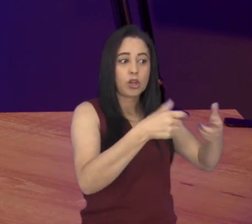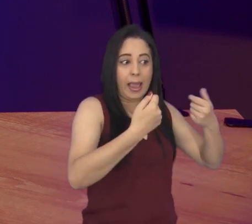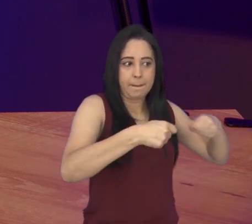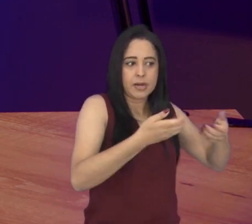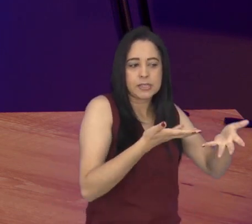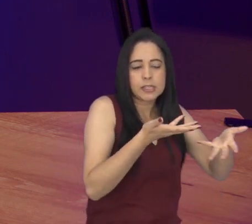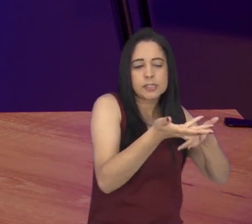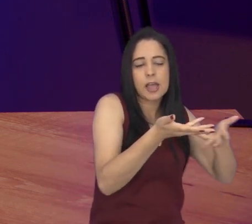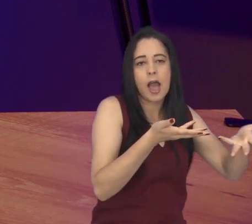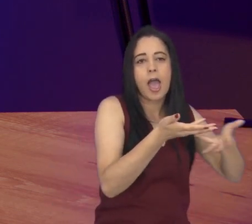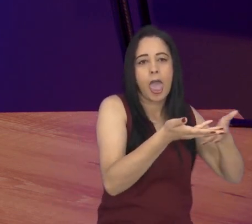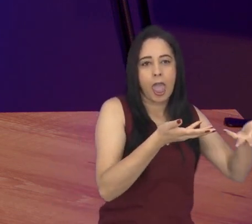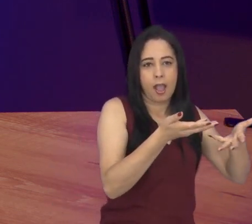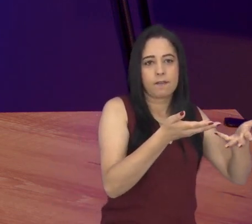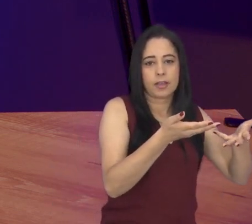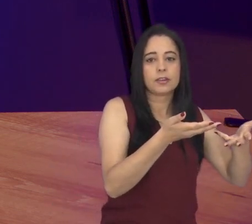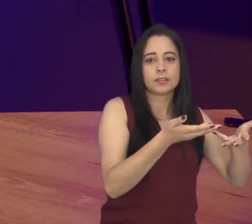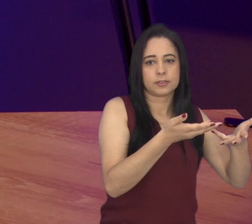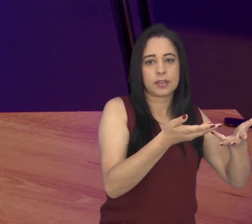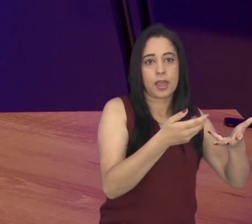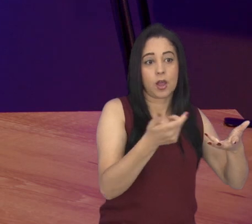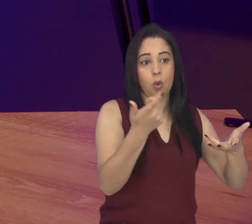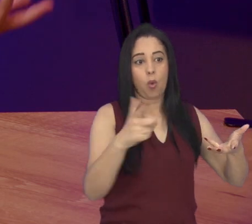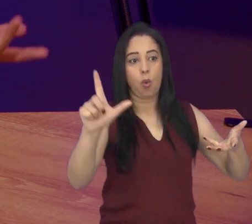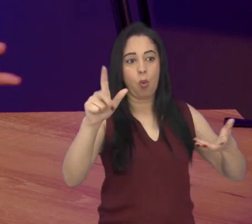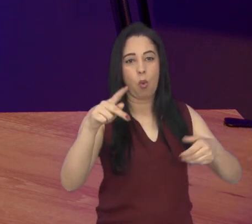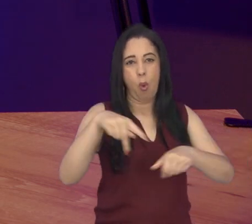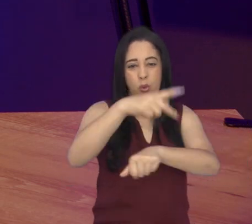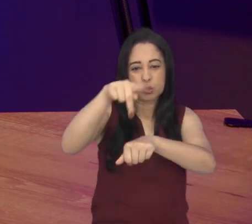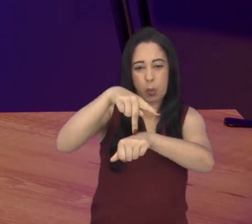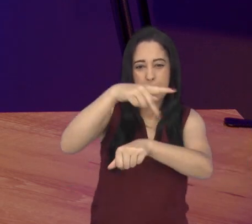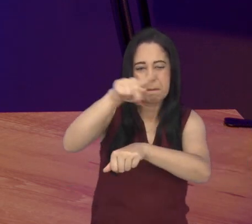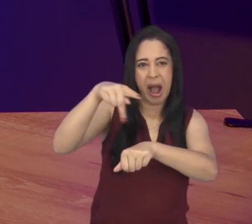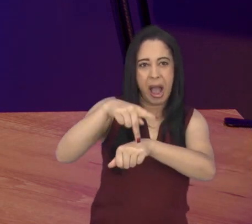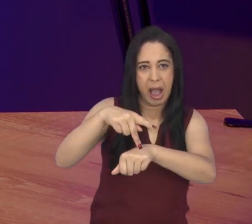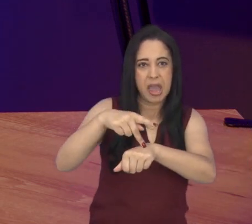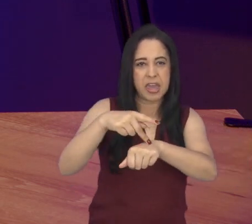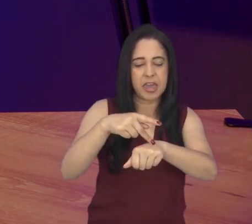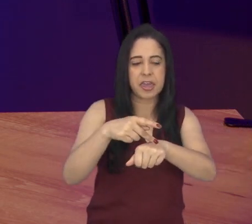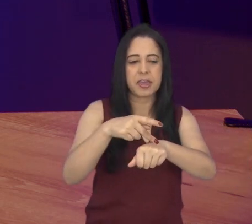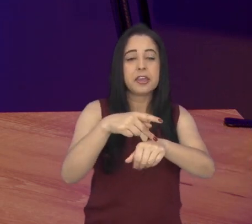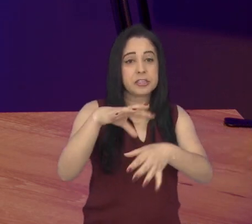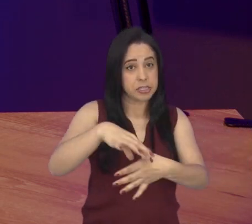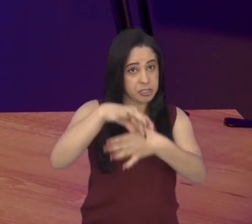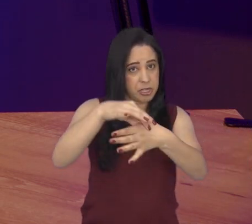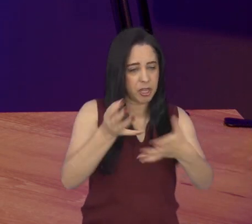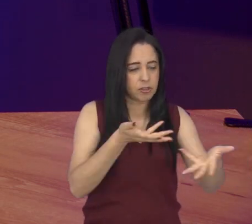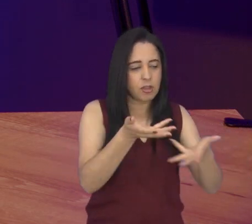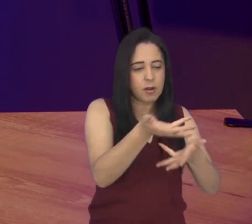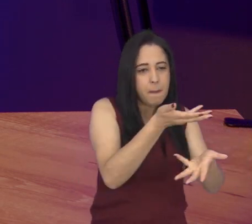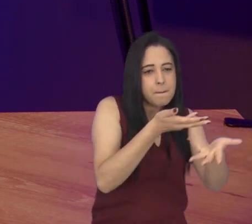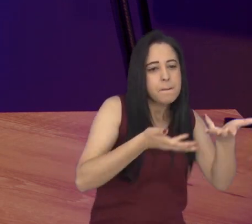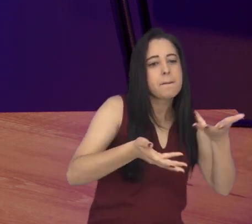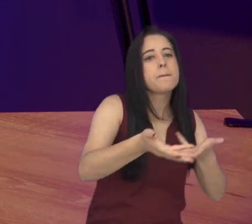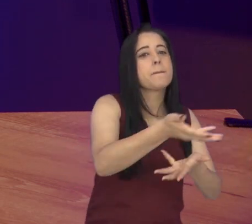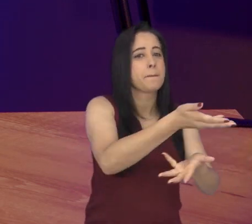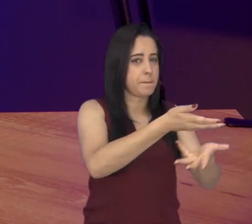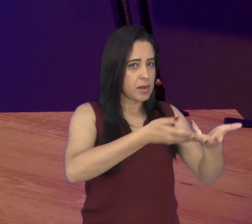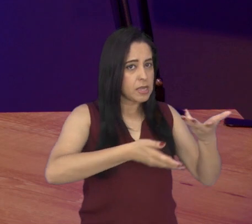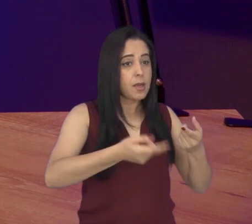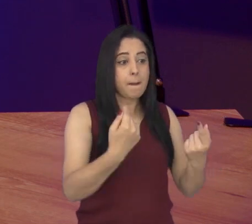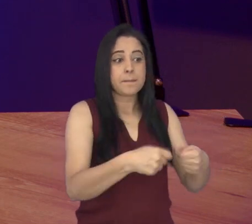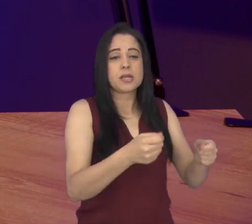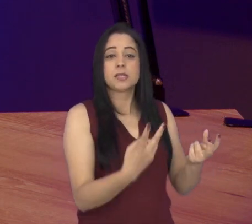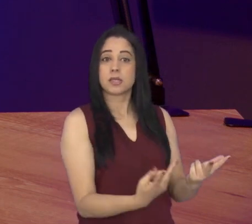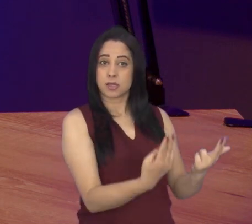de ter, né, então, um bom relacionamento com os outros líderes das outras nações bruxas e tudo mais, ele também